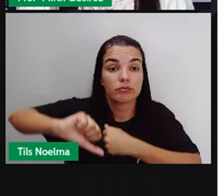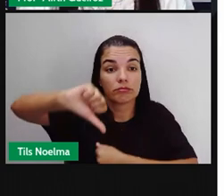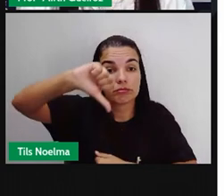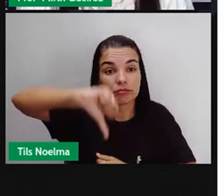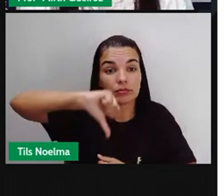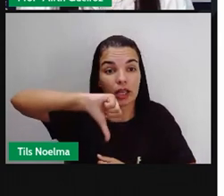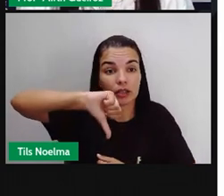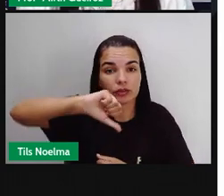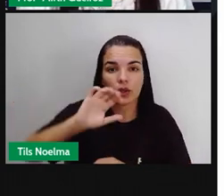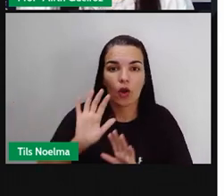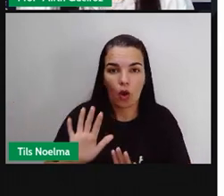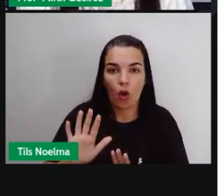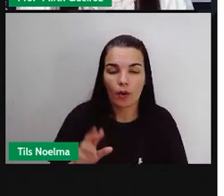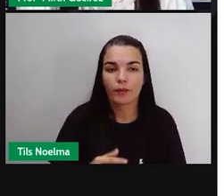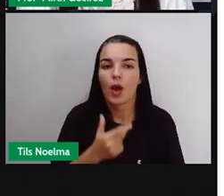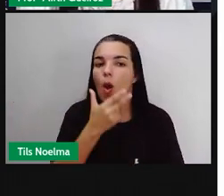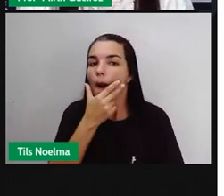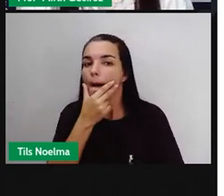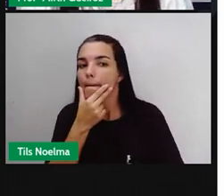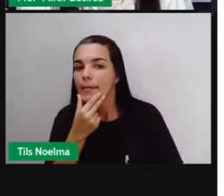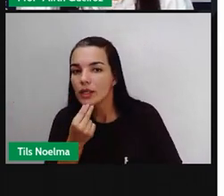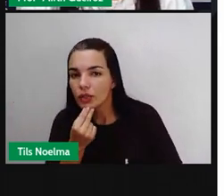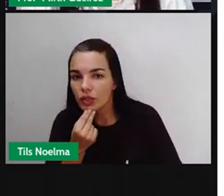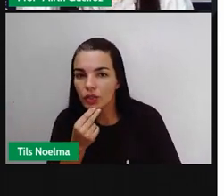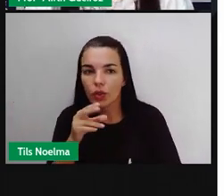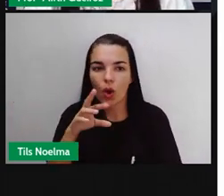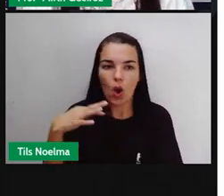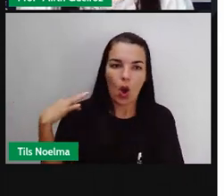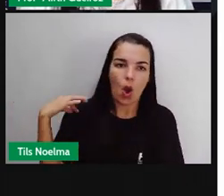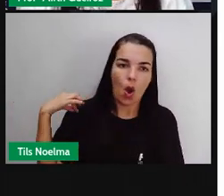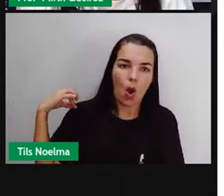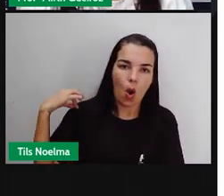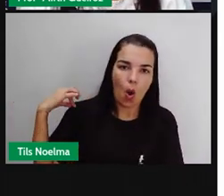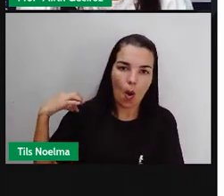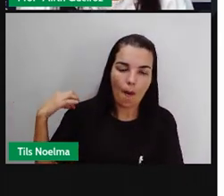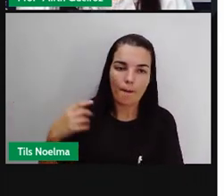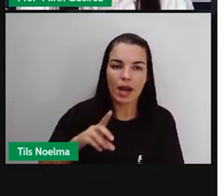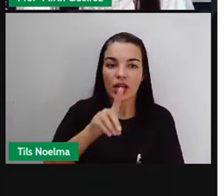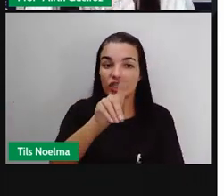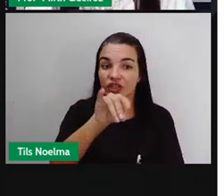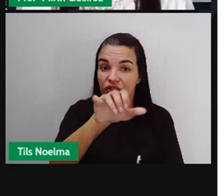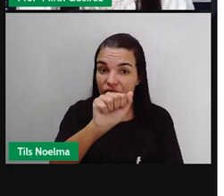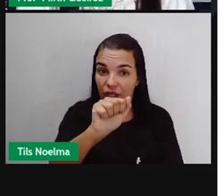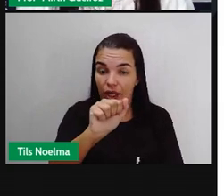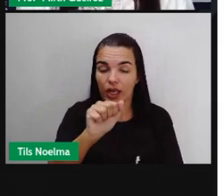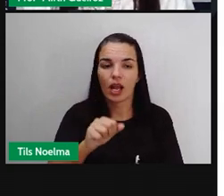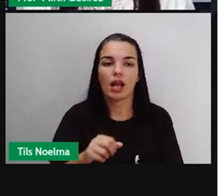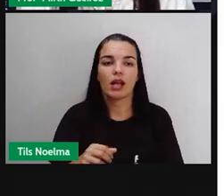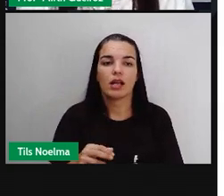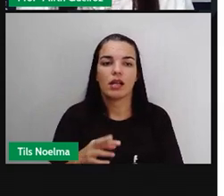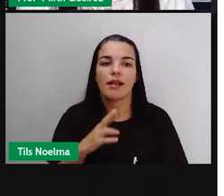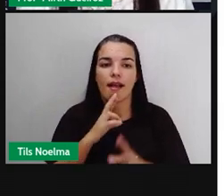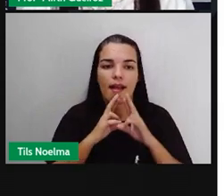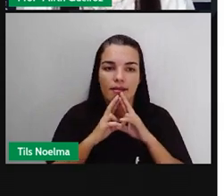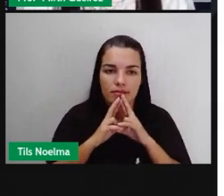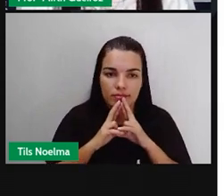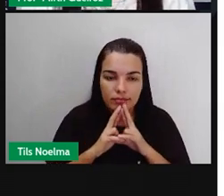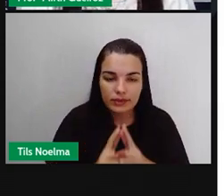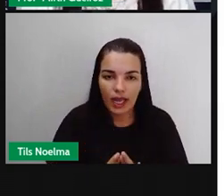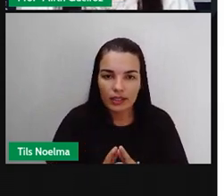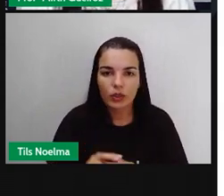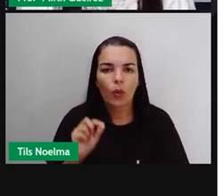garoto, roupas, dia e resultados são substantivos. E aí, será se eles aí